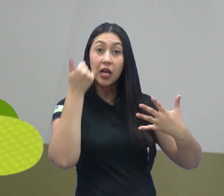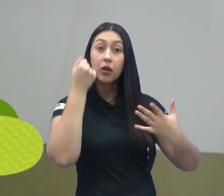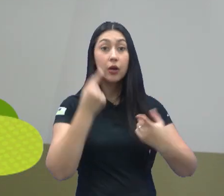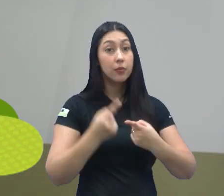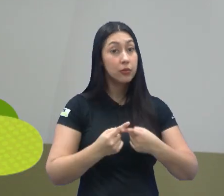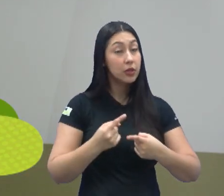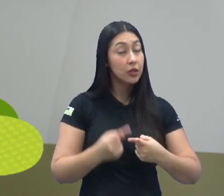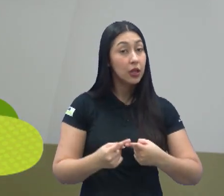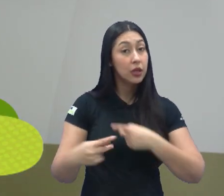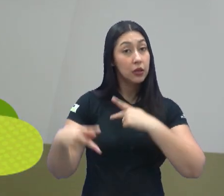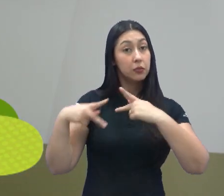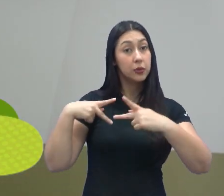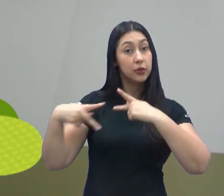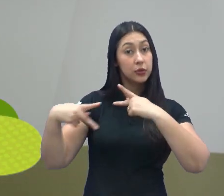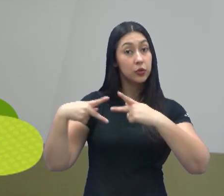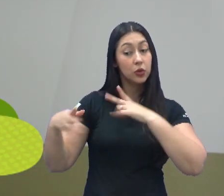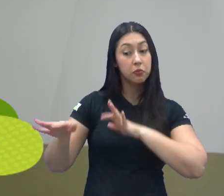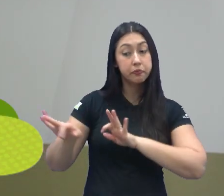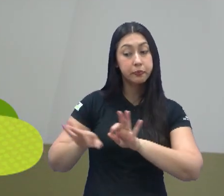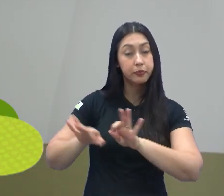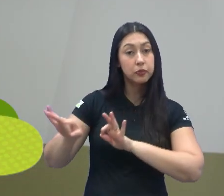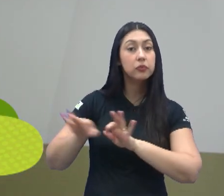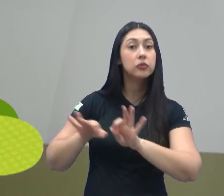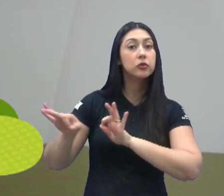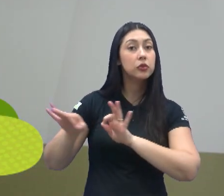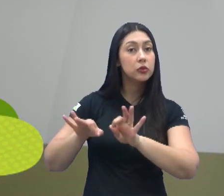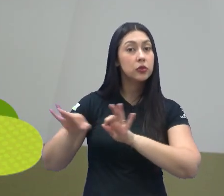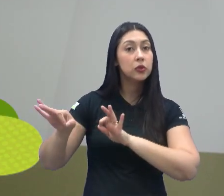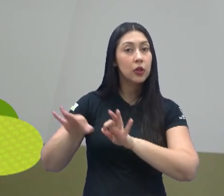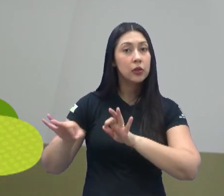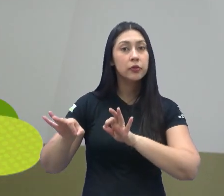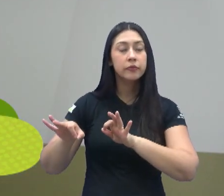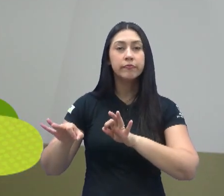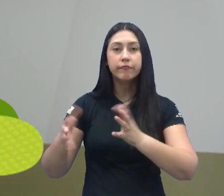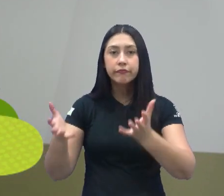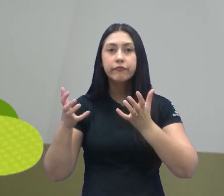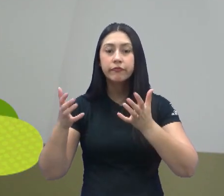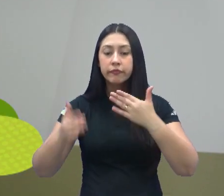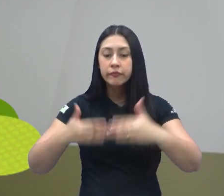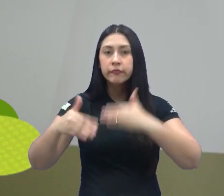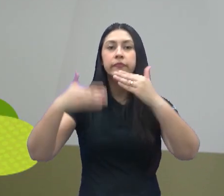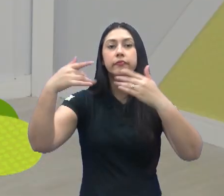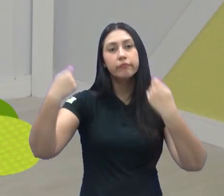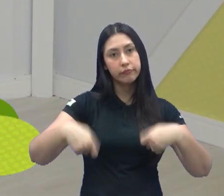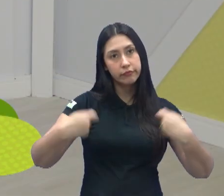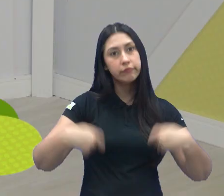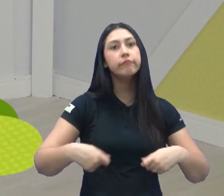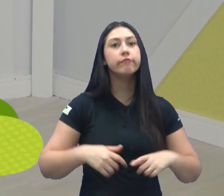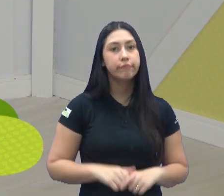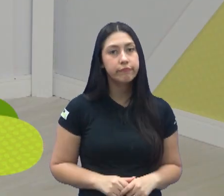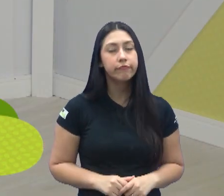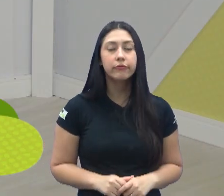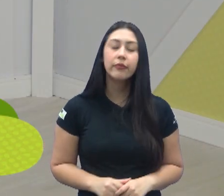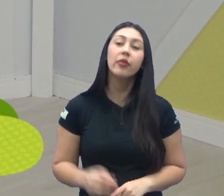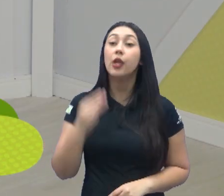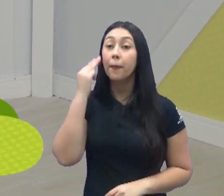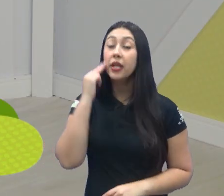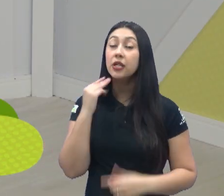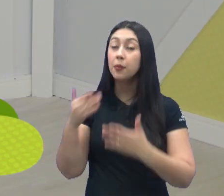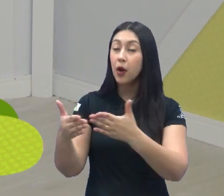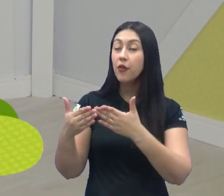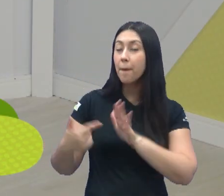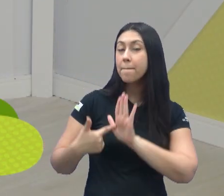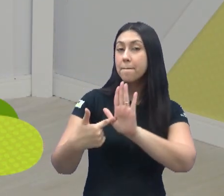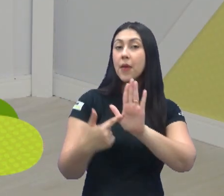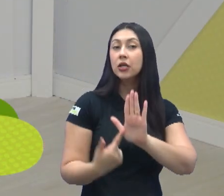o time joséense, para o projeto, né, que pensa em se classificar, avançar um pouco mais, é super importante, Vera. Matheus, por gentileza, vamos ver a